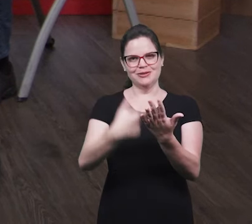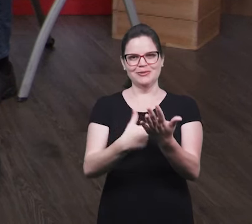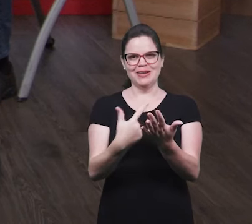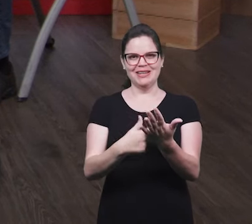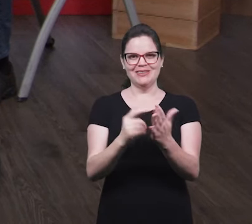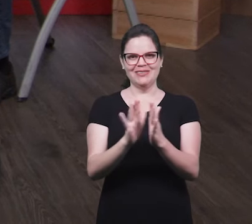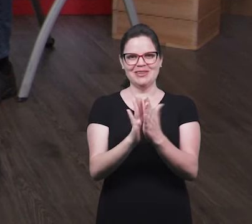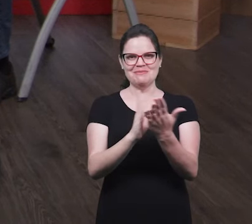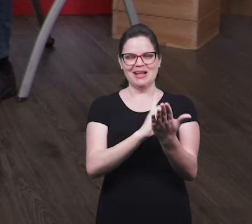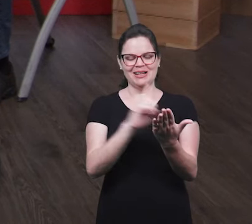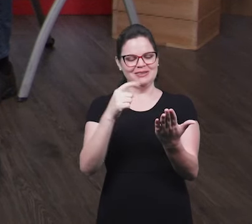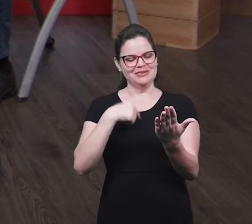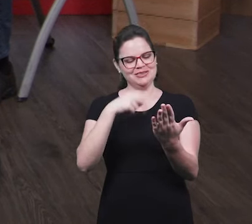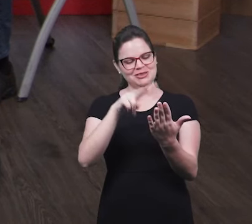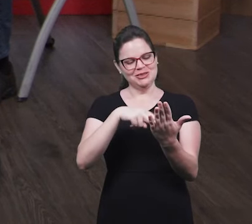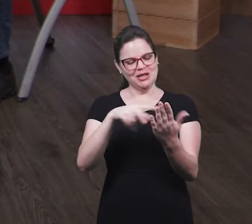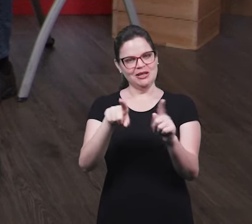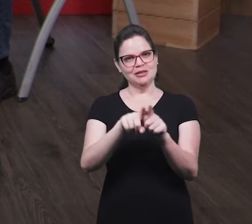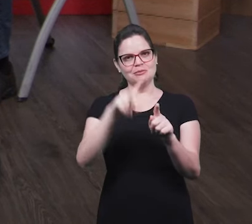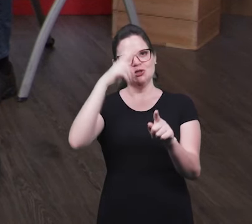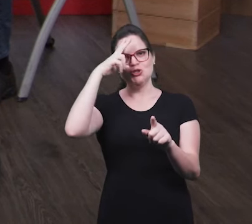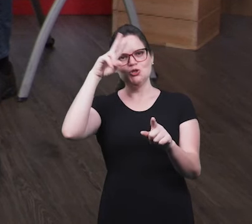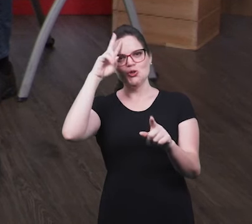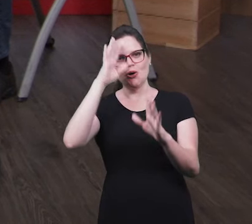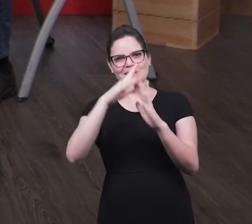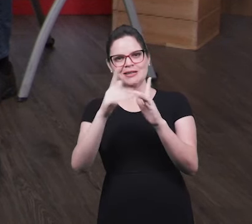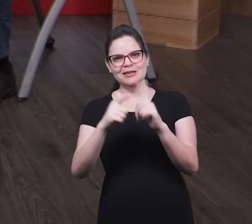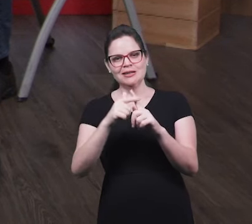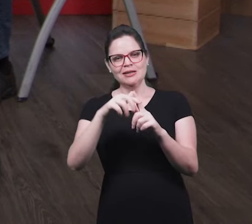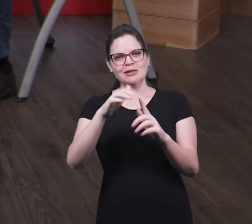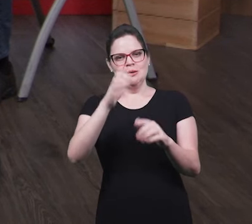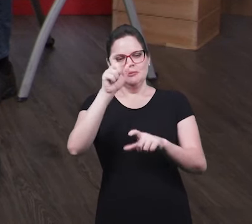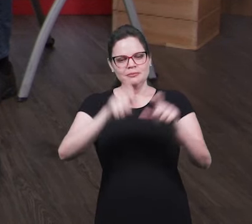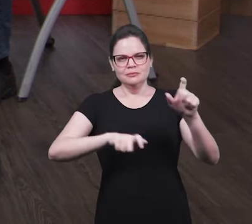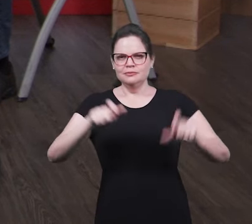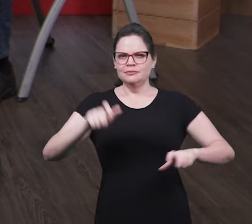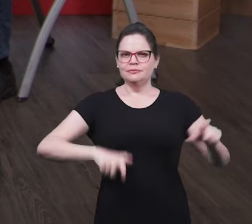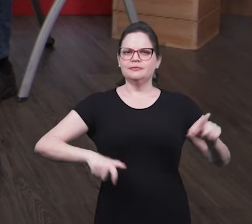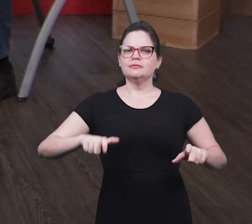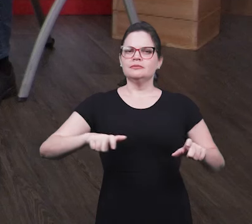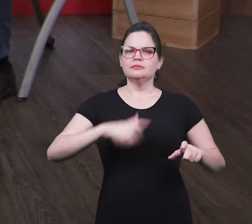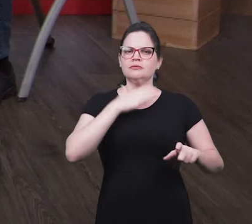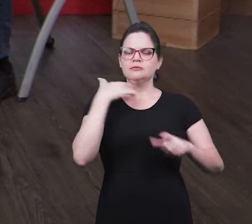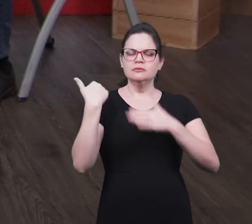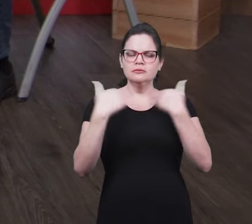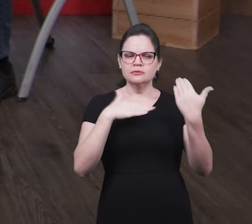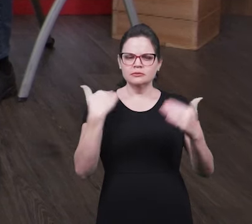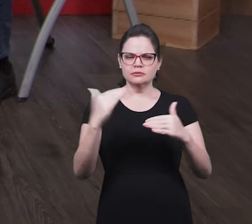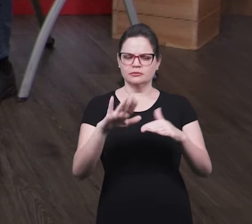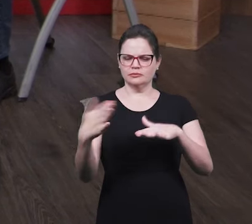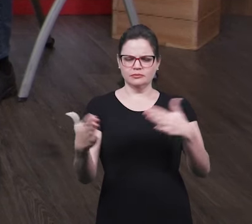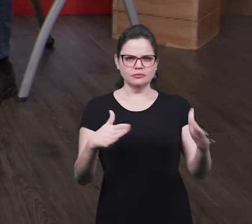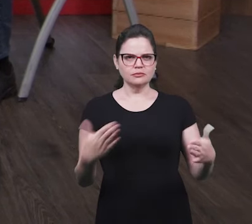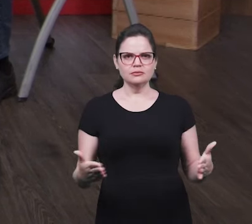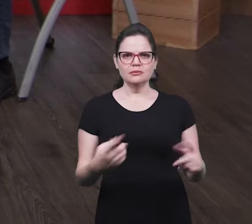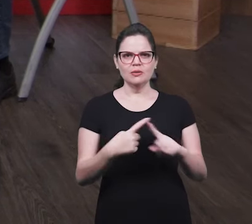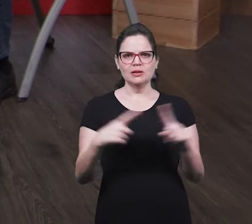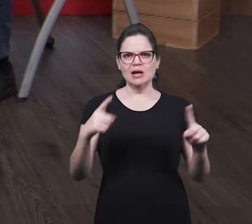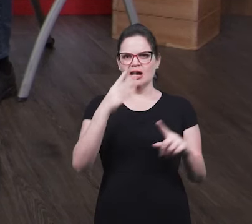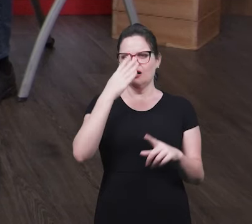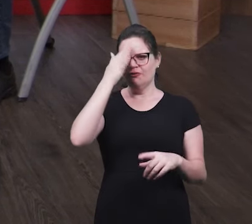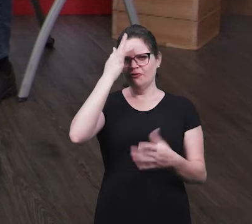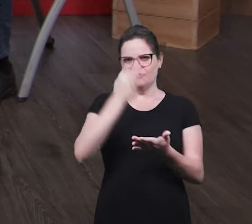temos, além disso, temos a história da igreja, pessoas que morreram por Cristo, que não negaram a sua fé. Agora a gente